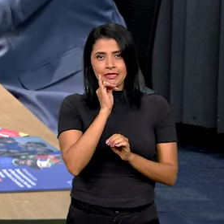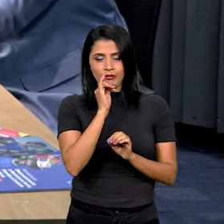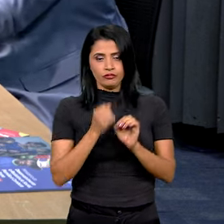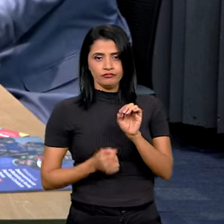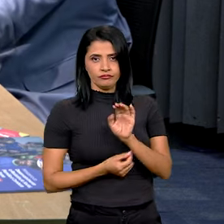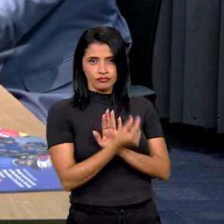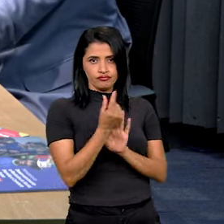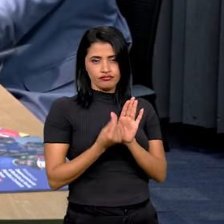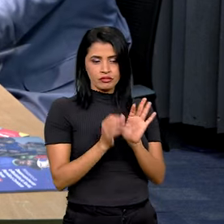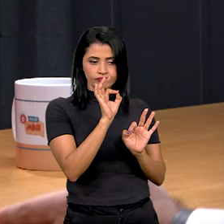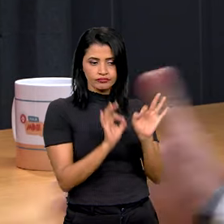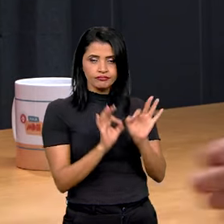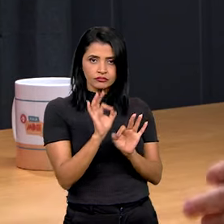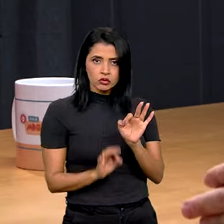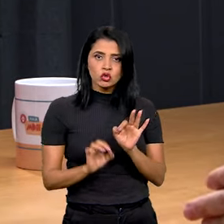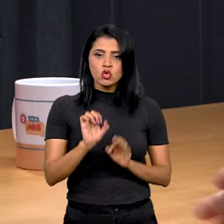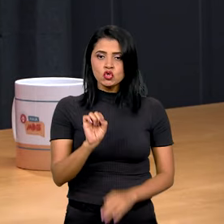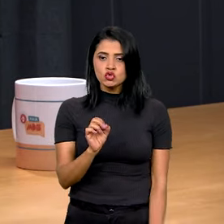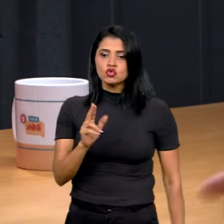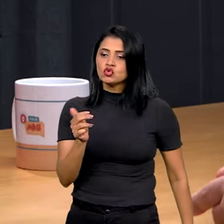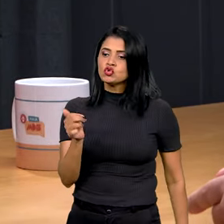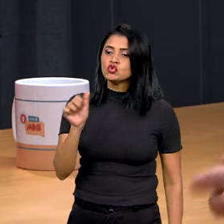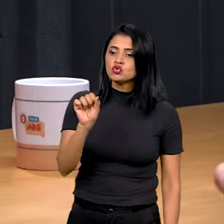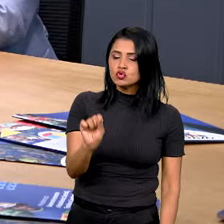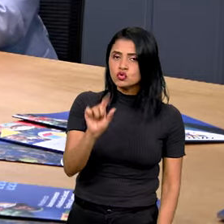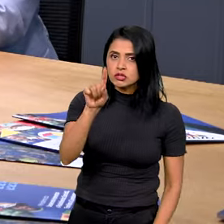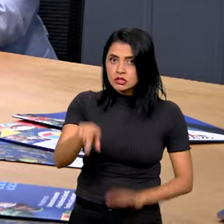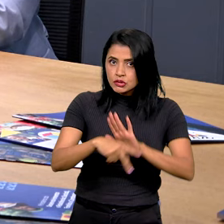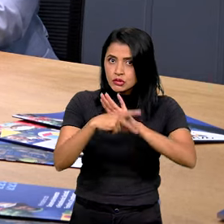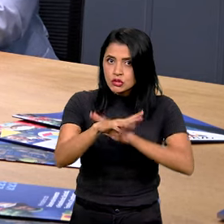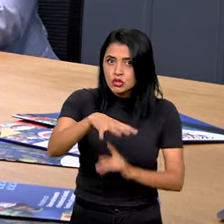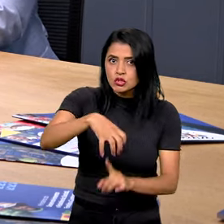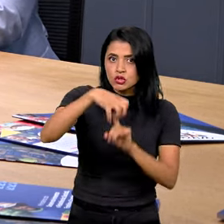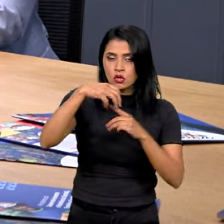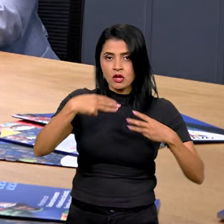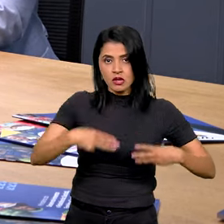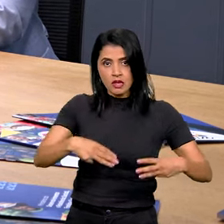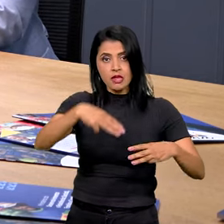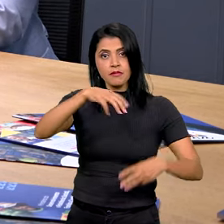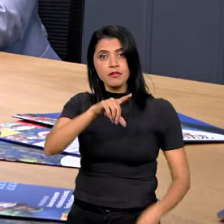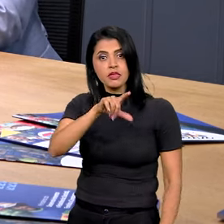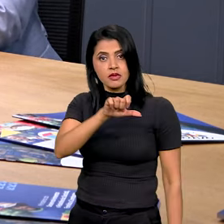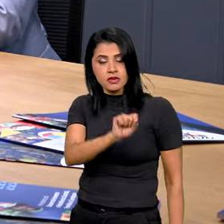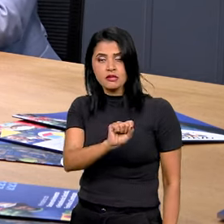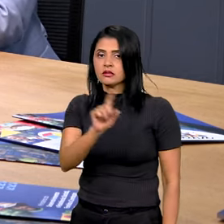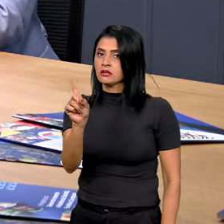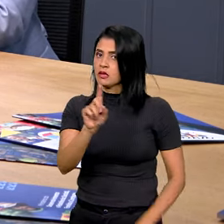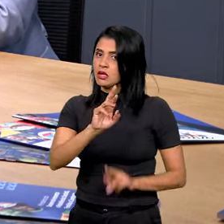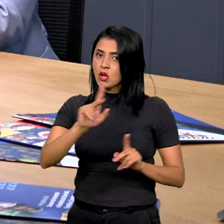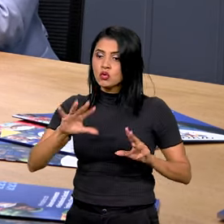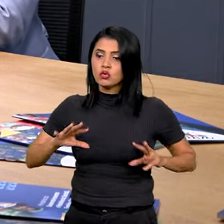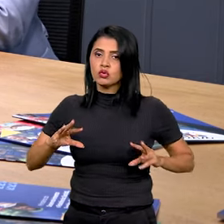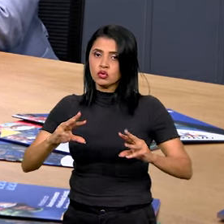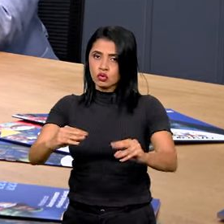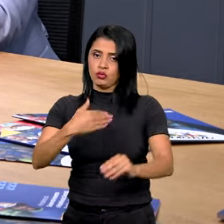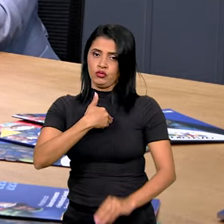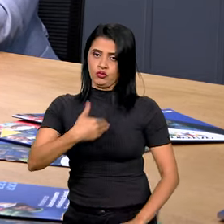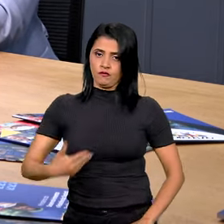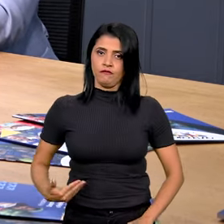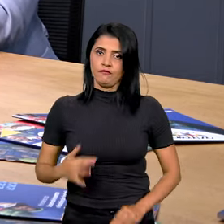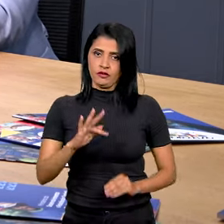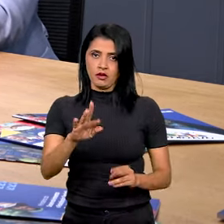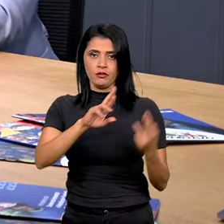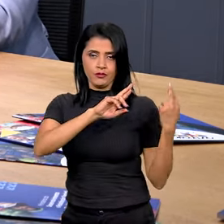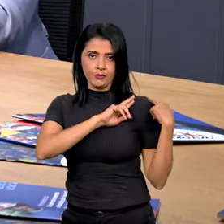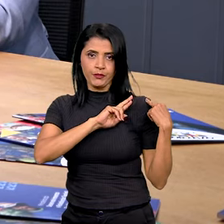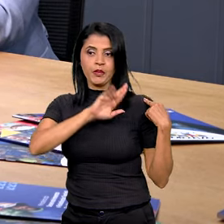orçamentária do sua não é uma prioridade só do MDS Esse é o grande ponto é uma prioridade de todo o governo federal a gente construi por exemplo